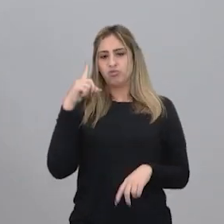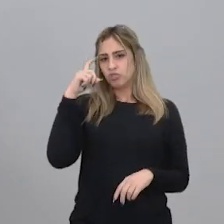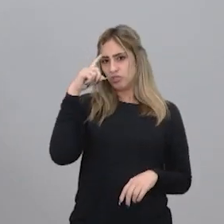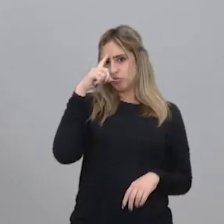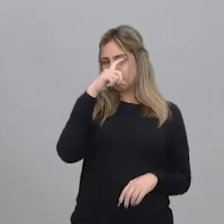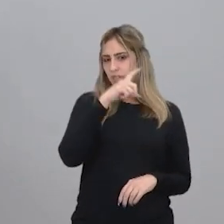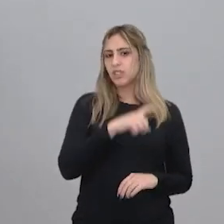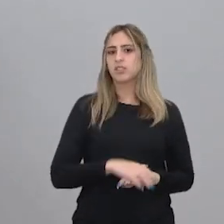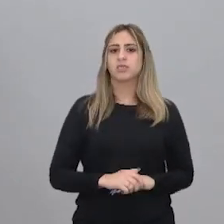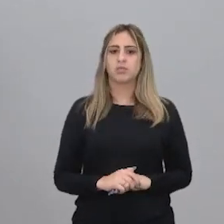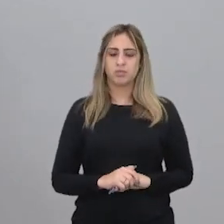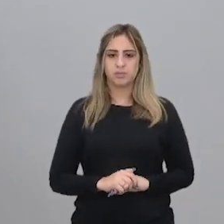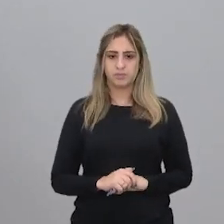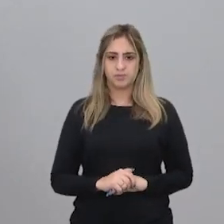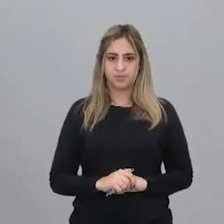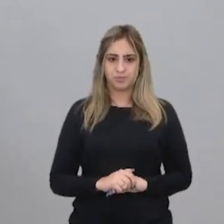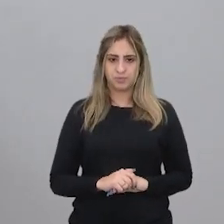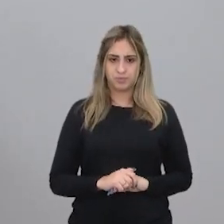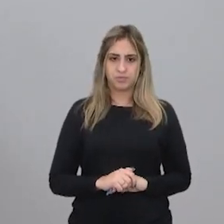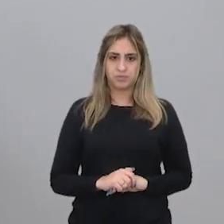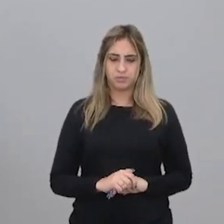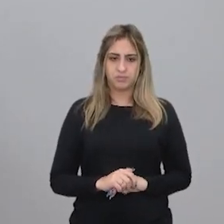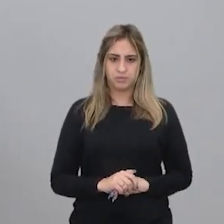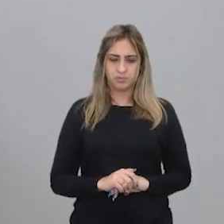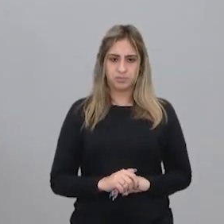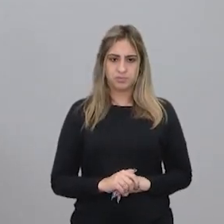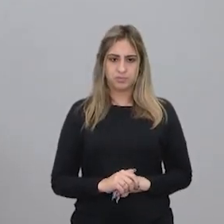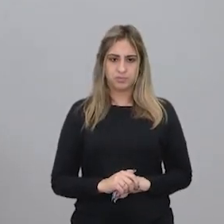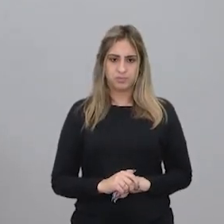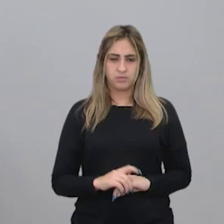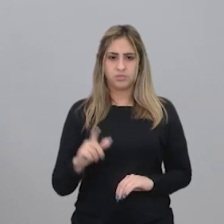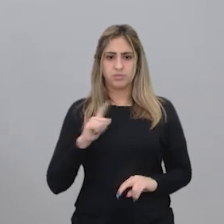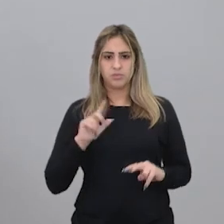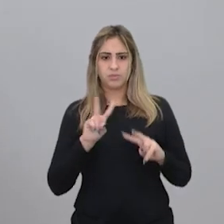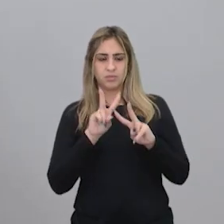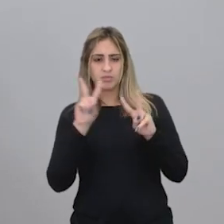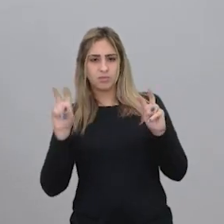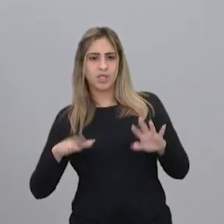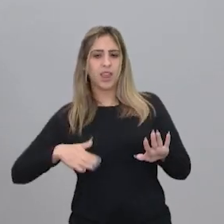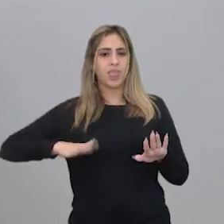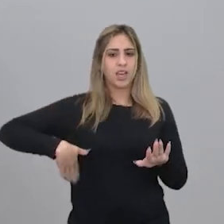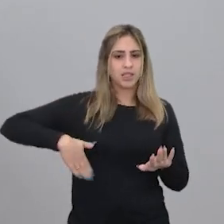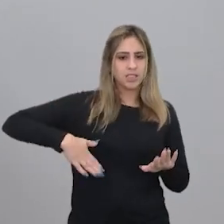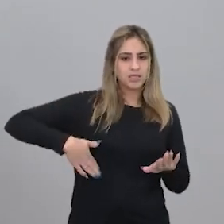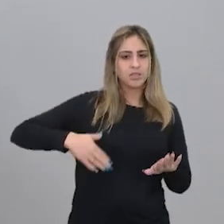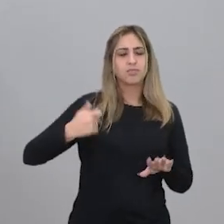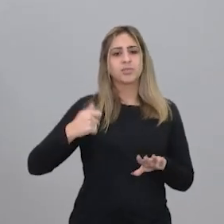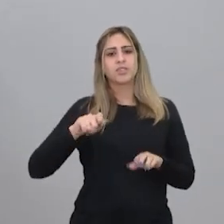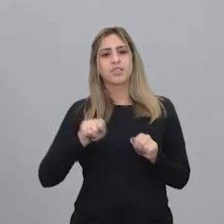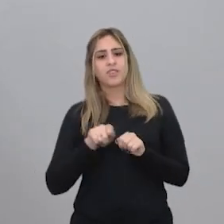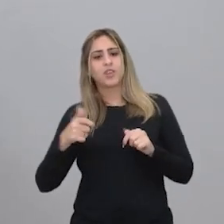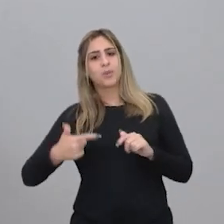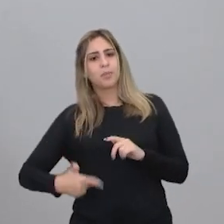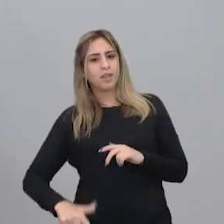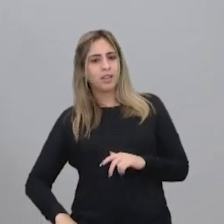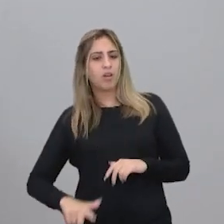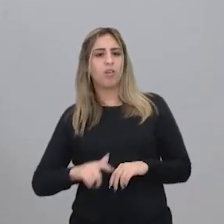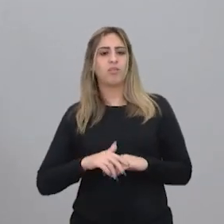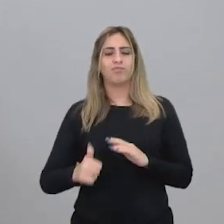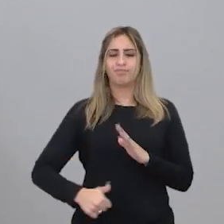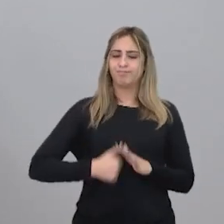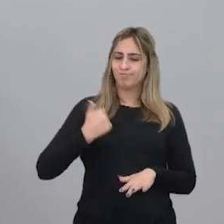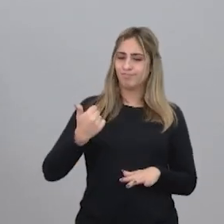a questão do ar rarefeito. Tem a questão da aclimatação, que teria que ter feito melhor, né? Foi minha